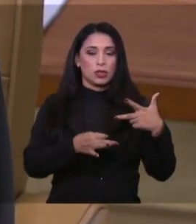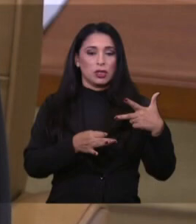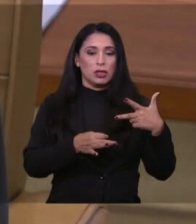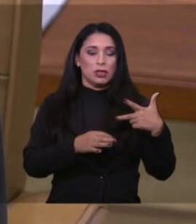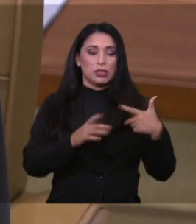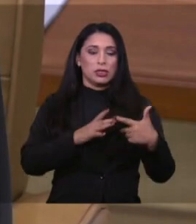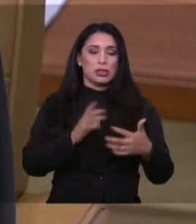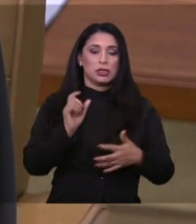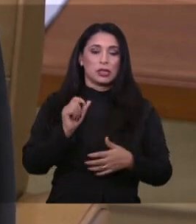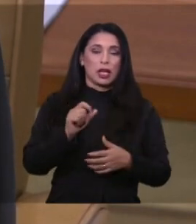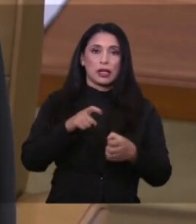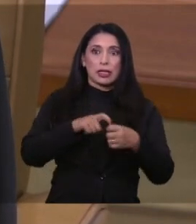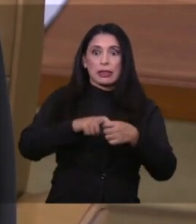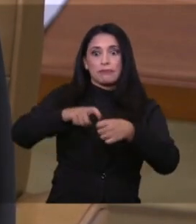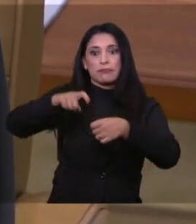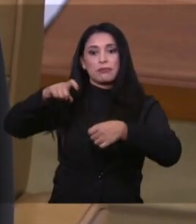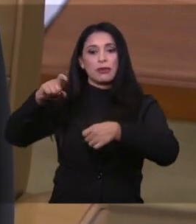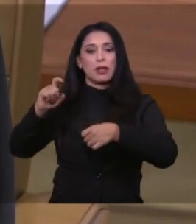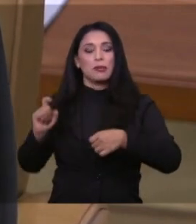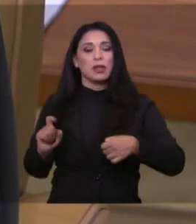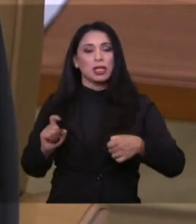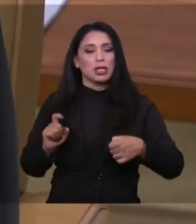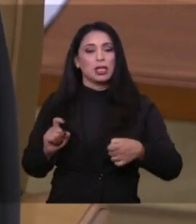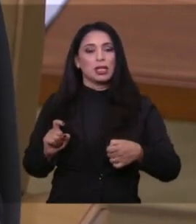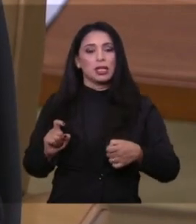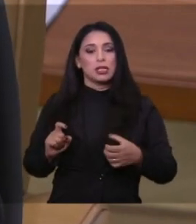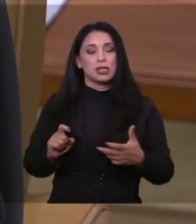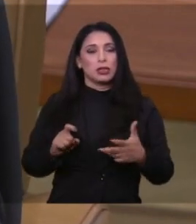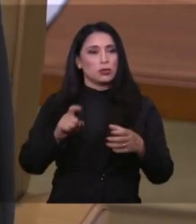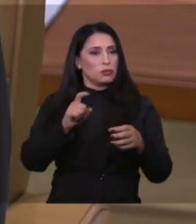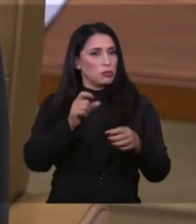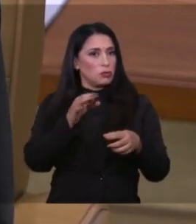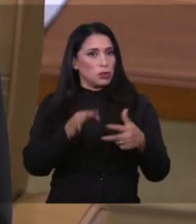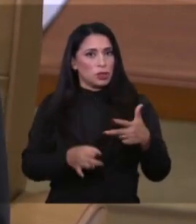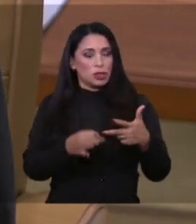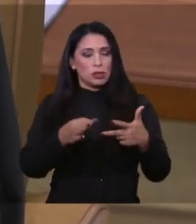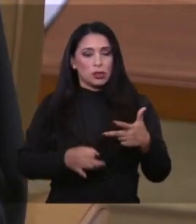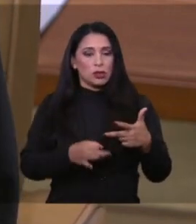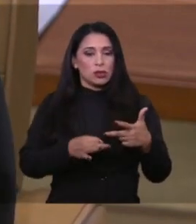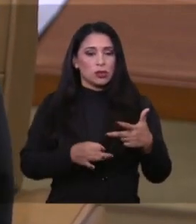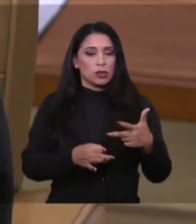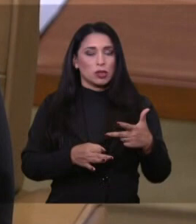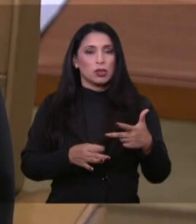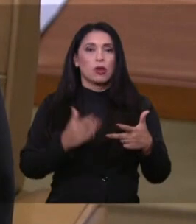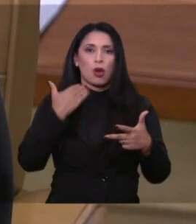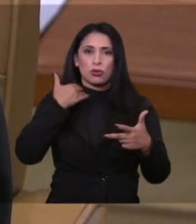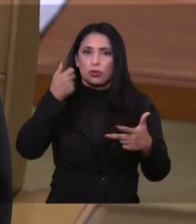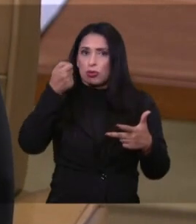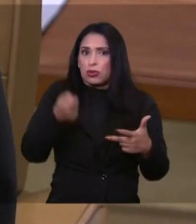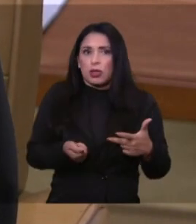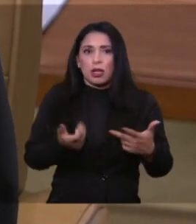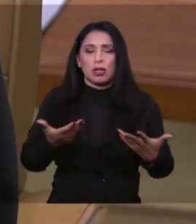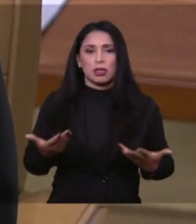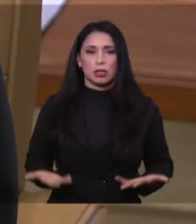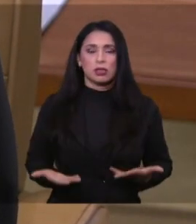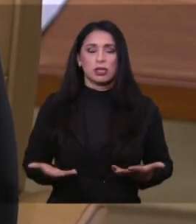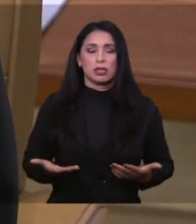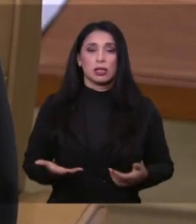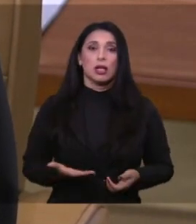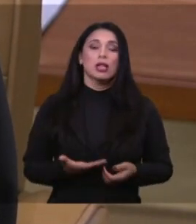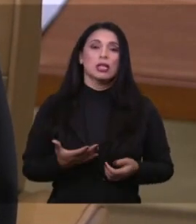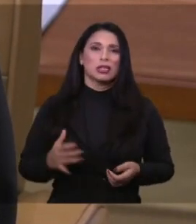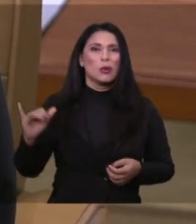da ideia da independência do Poder Judiciário e dos juízes. É